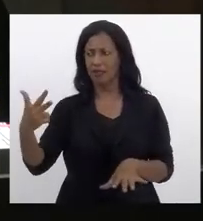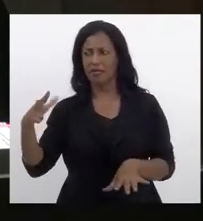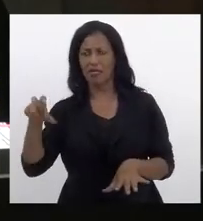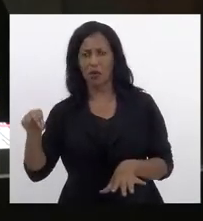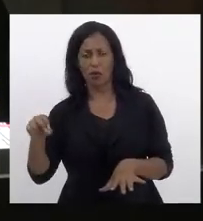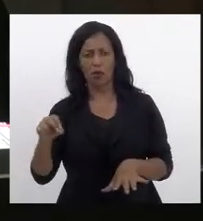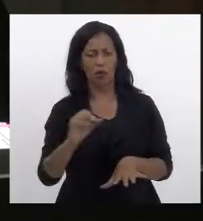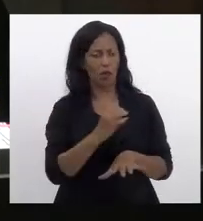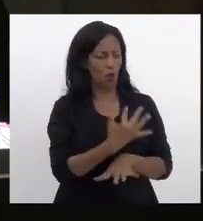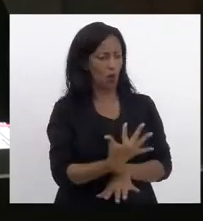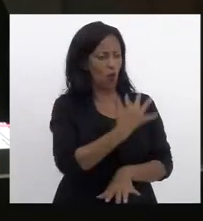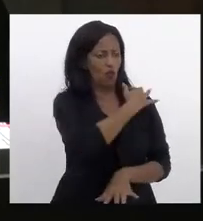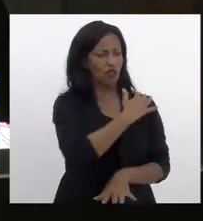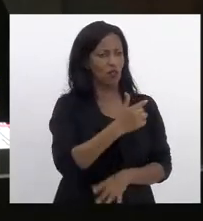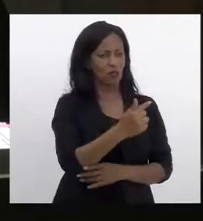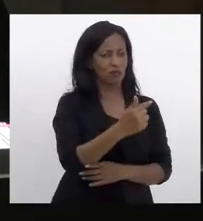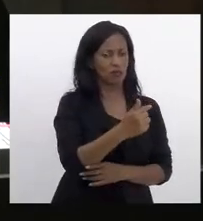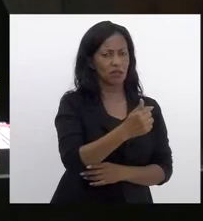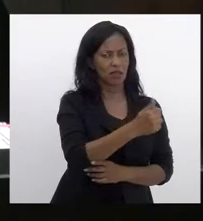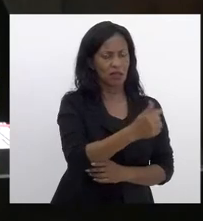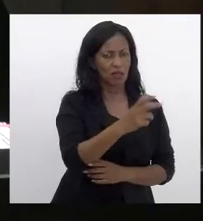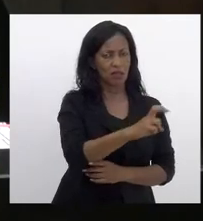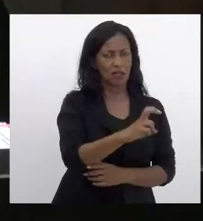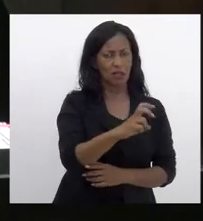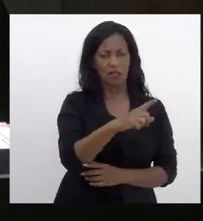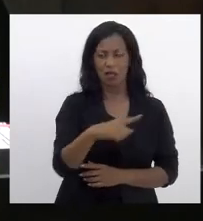o oficial 135% e o praça